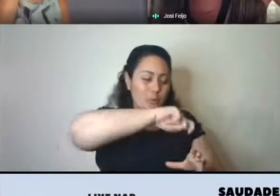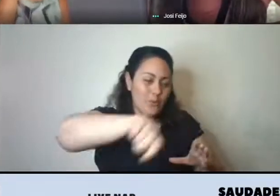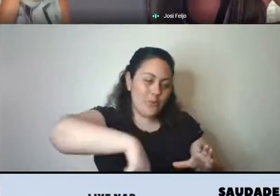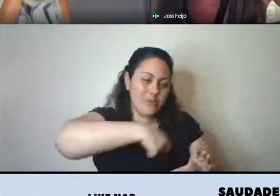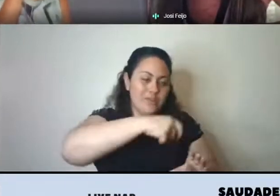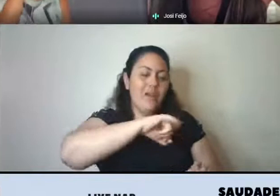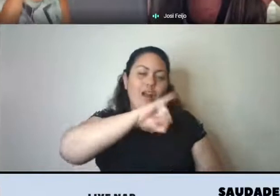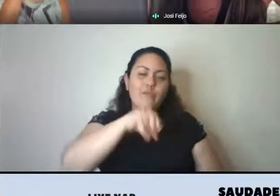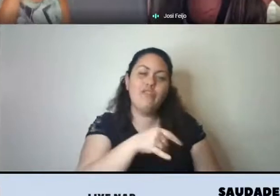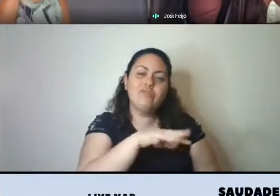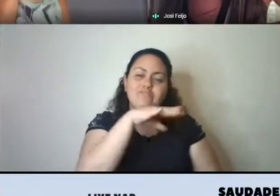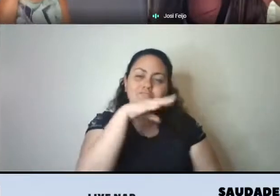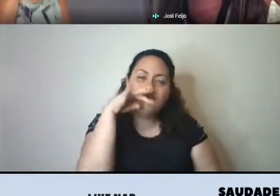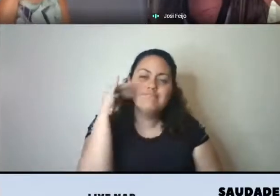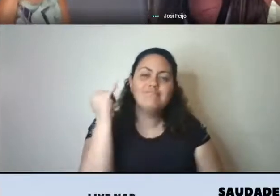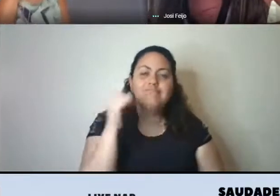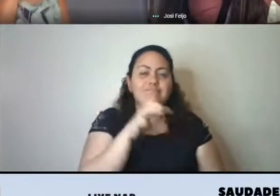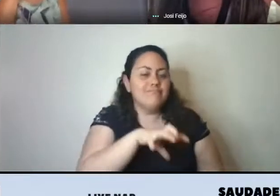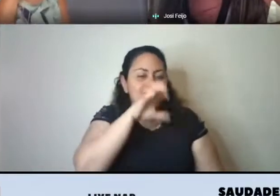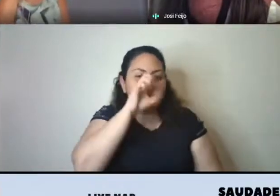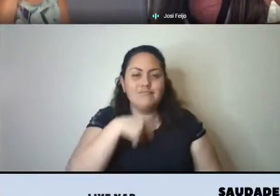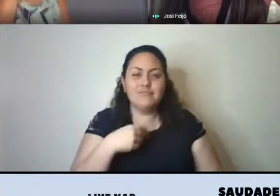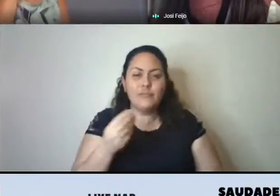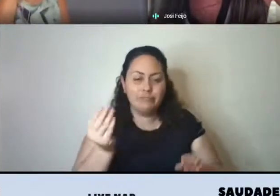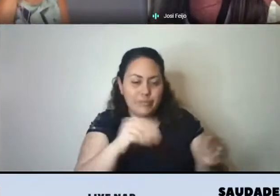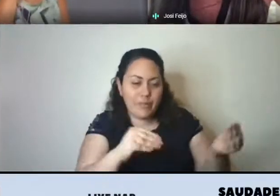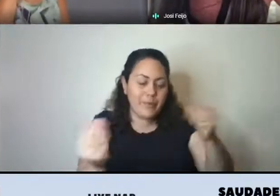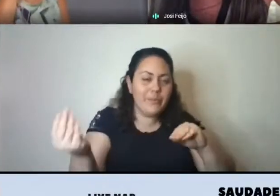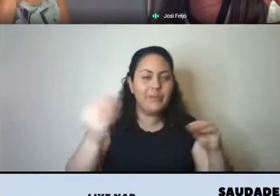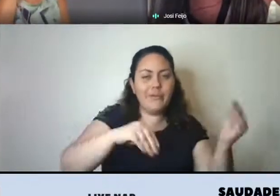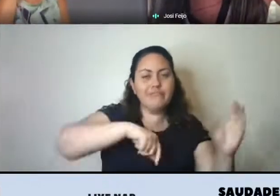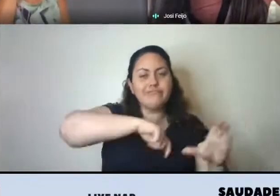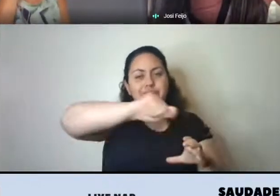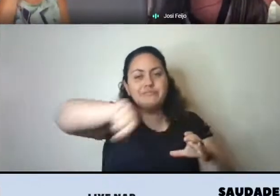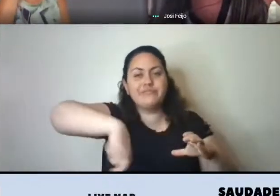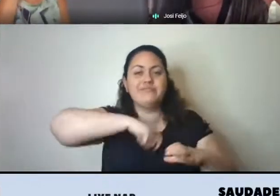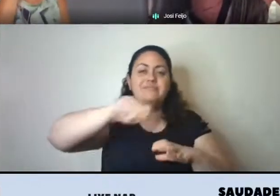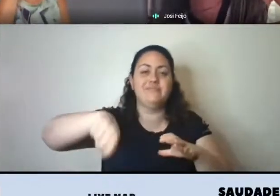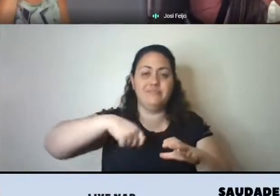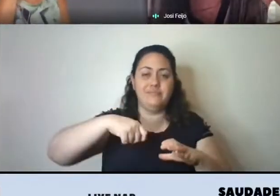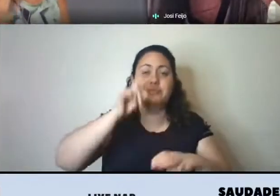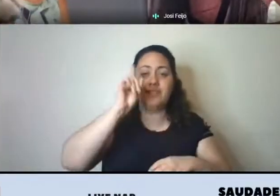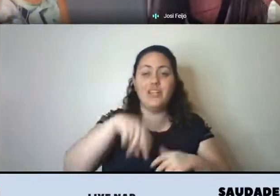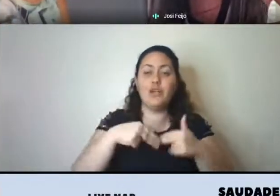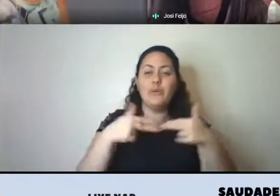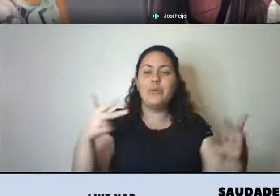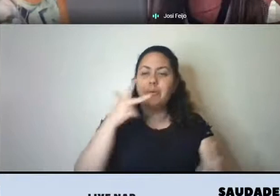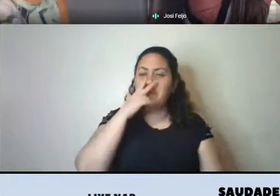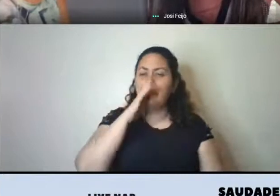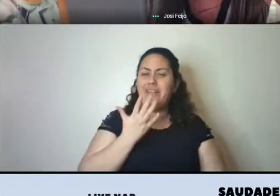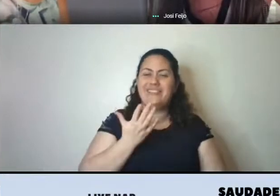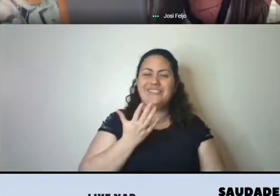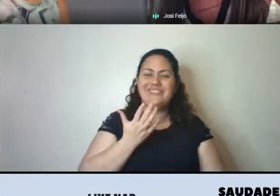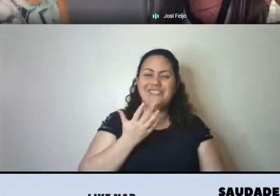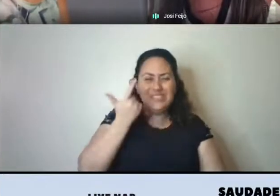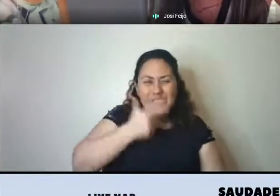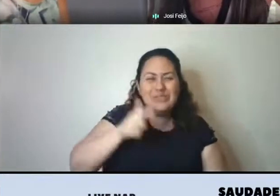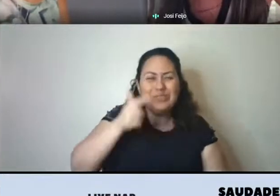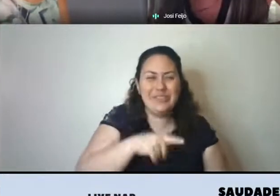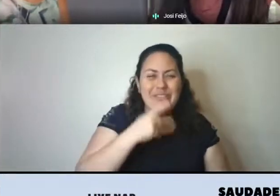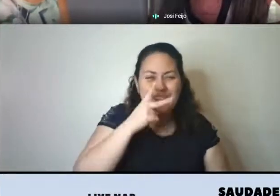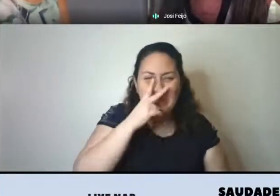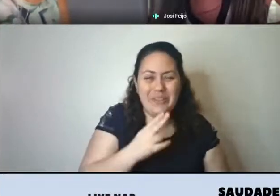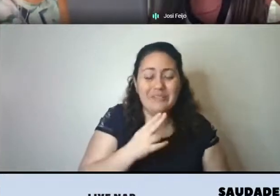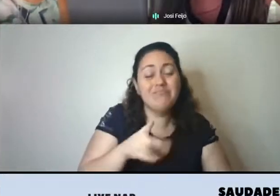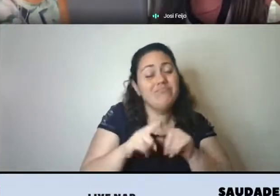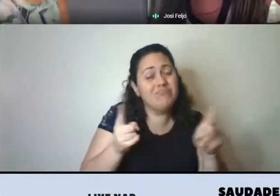cozinhando, sentir o cheiro, poder temperar. Essas coisas, parece meio que chover no molhado, mas